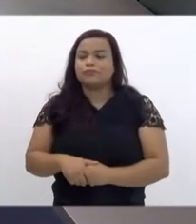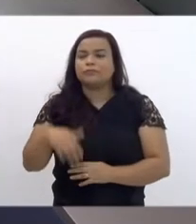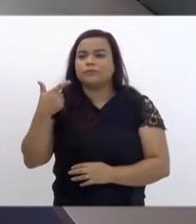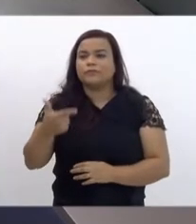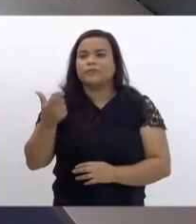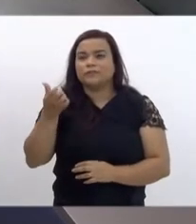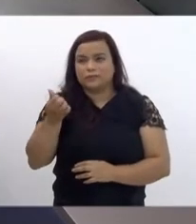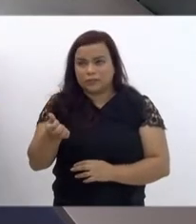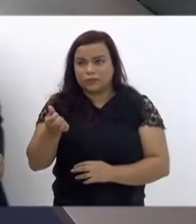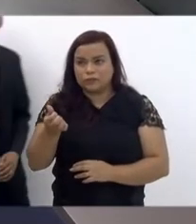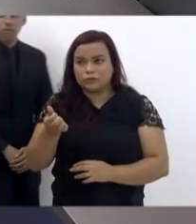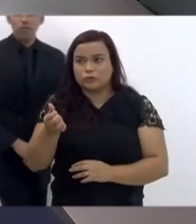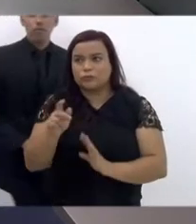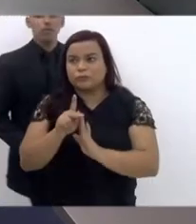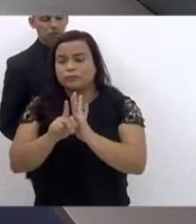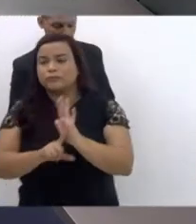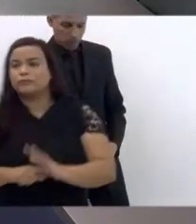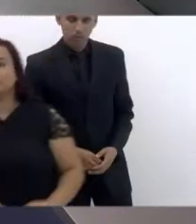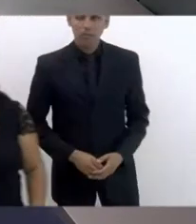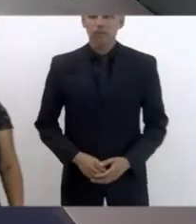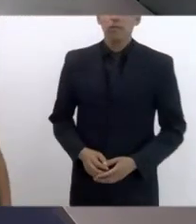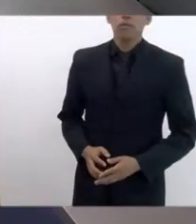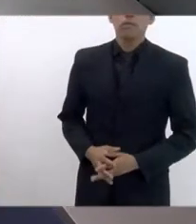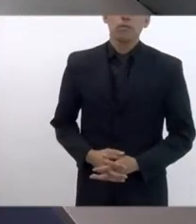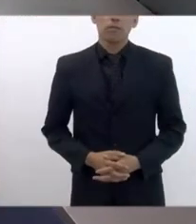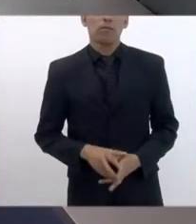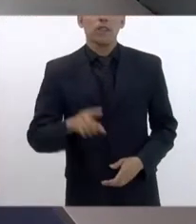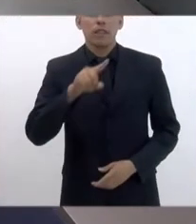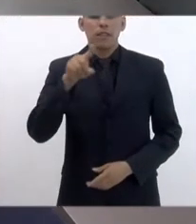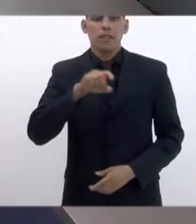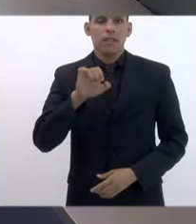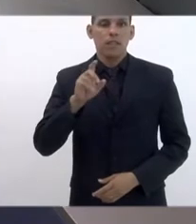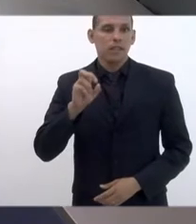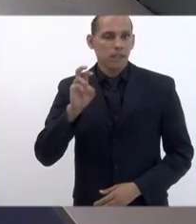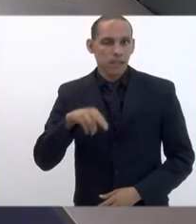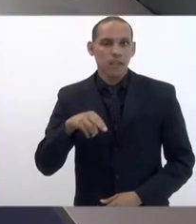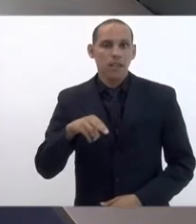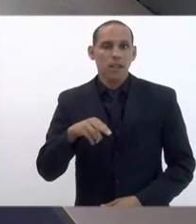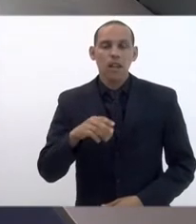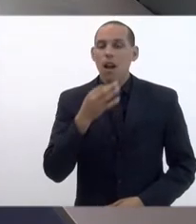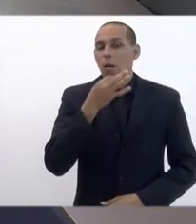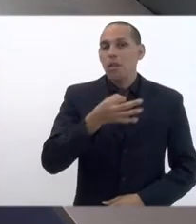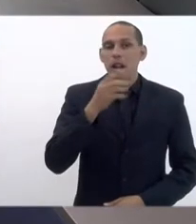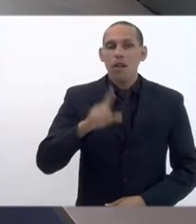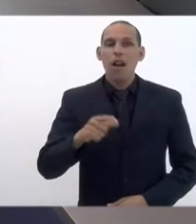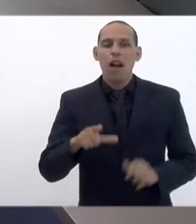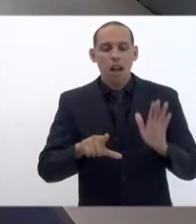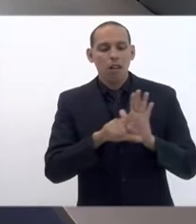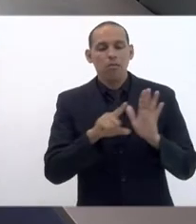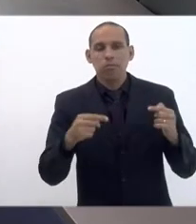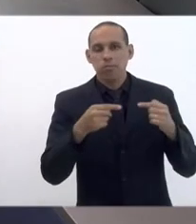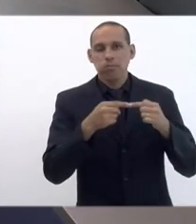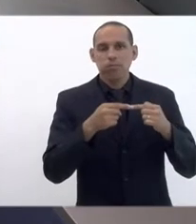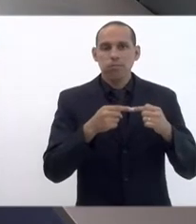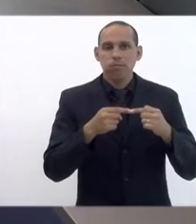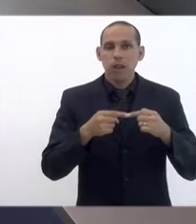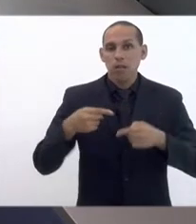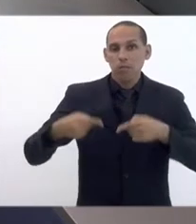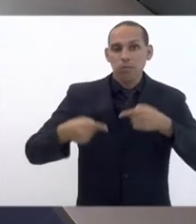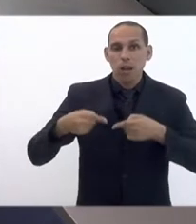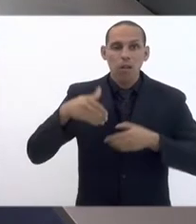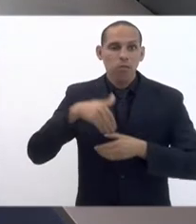26. Projeto de lei 5153-2021, autoria do deputado Zeidan, parecer pela legalidade. Em discussão, em